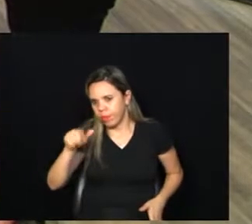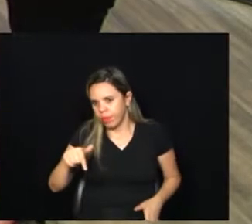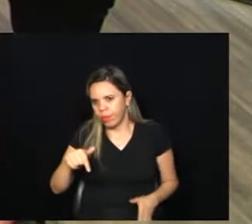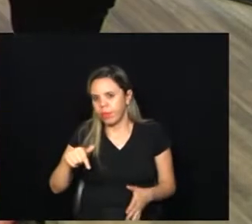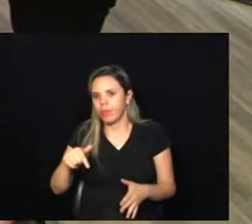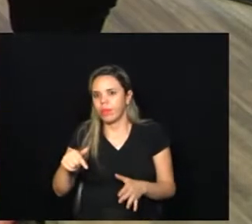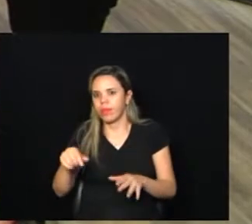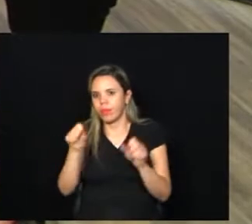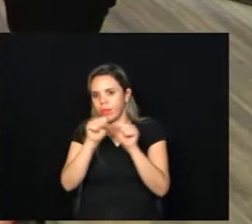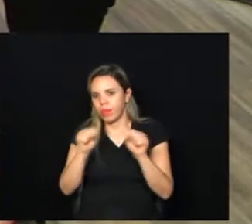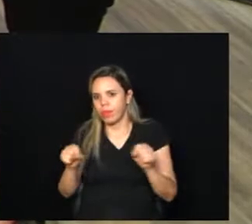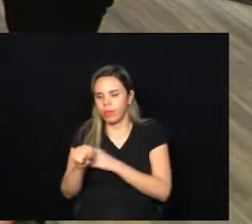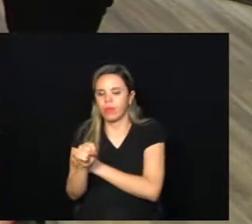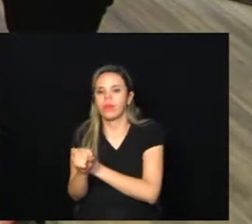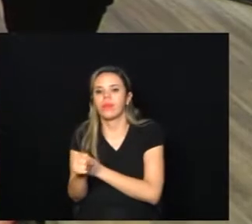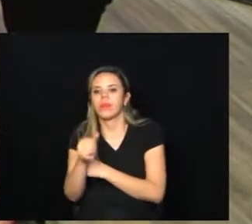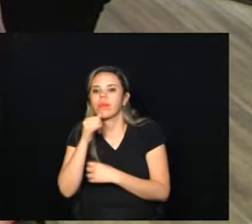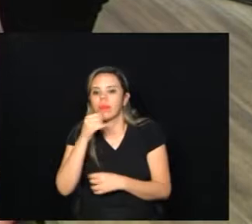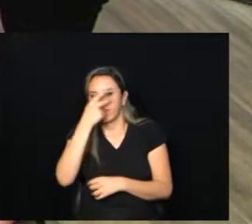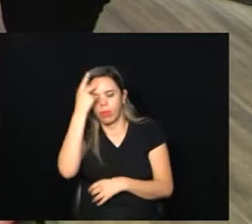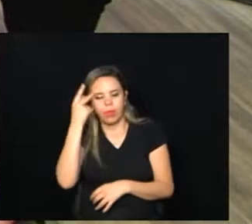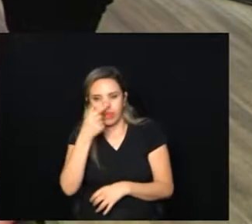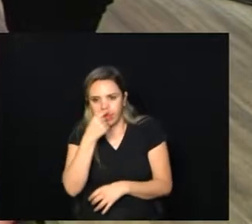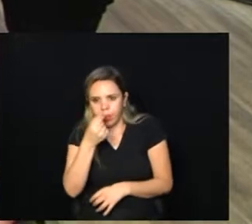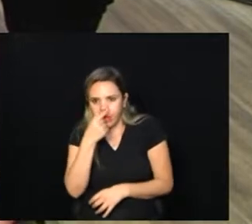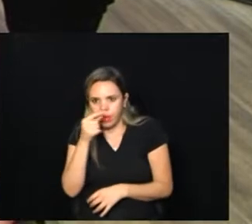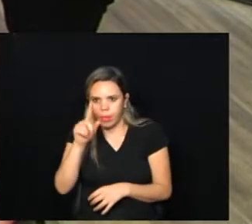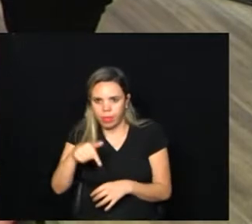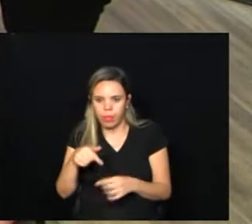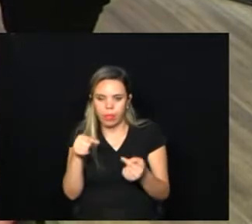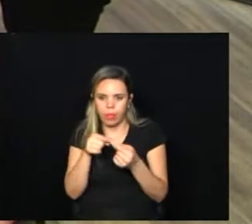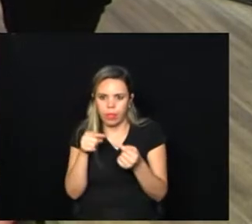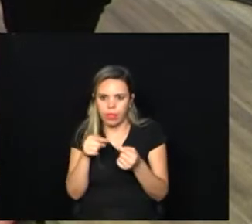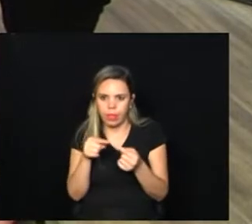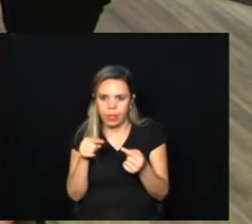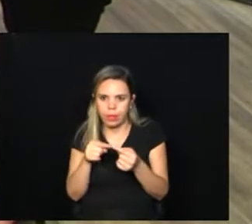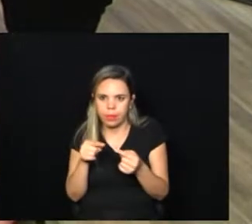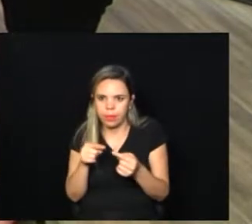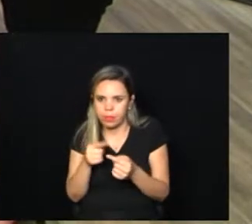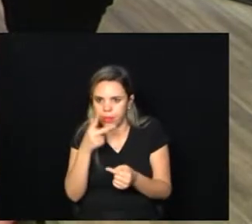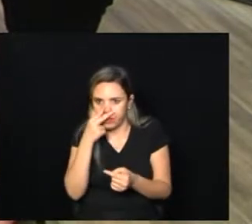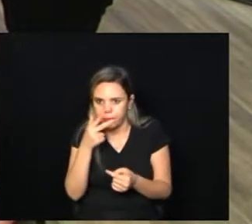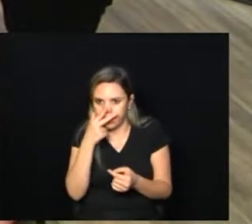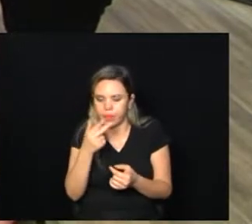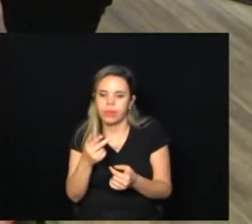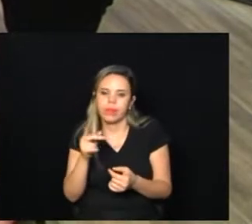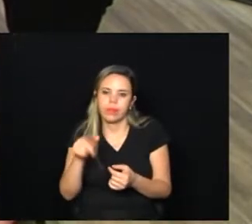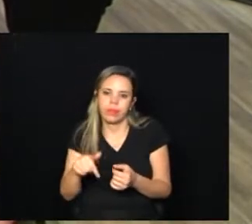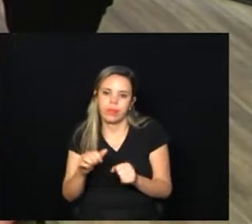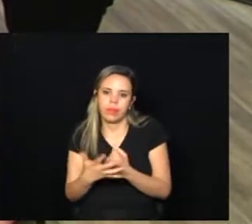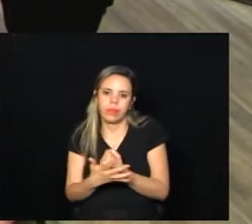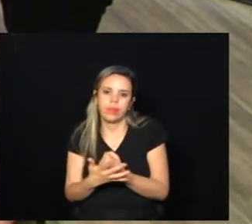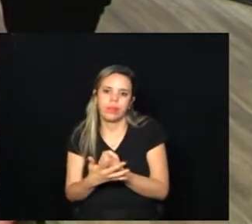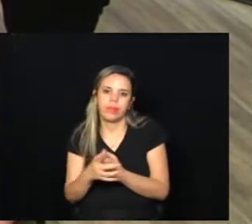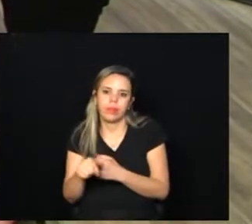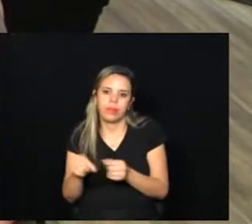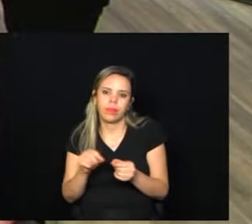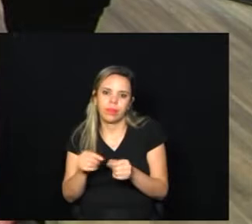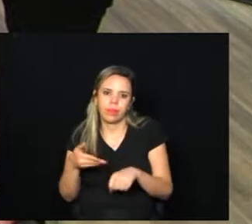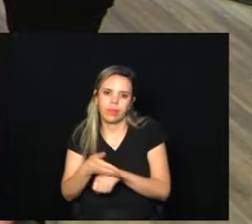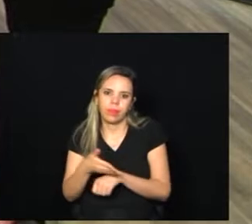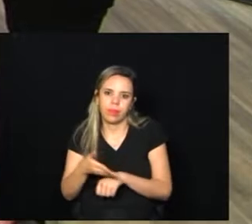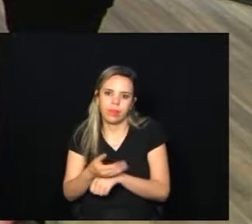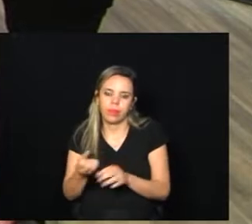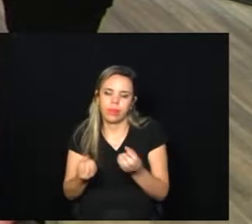seja, todos os sintomas gripais nos quais se enquadram aí os casos da Covid-19, que fazem parte